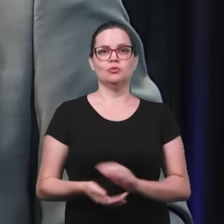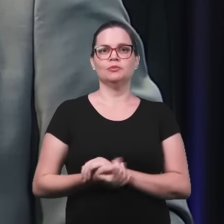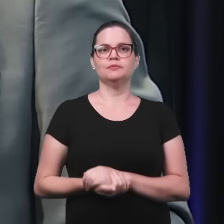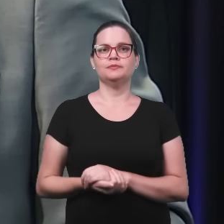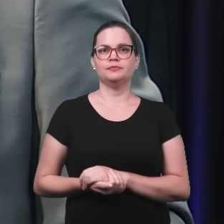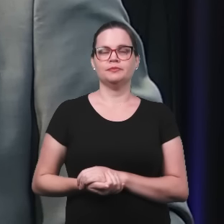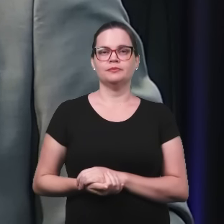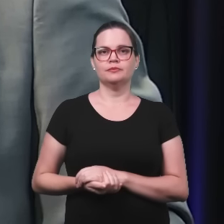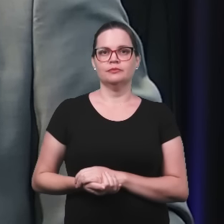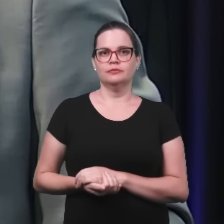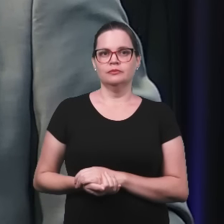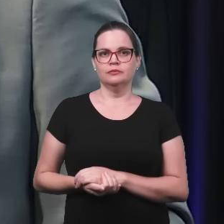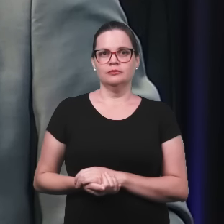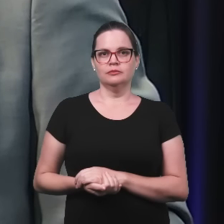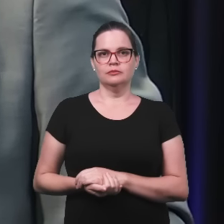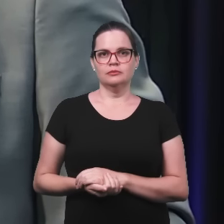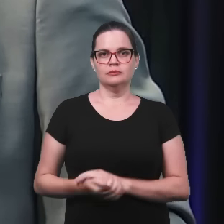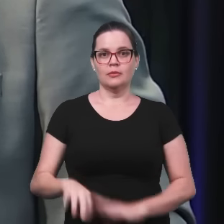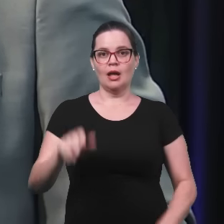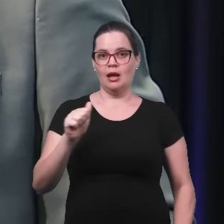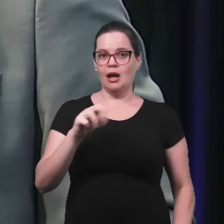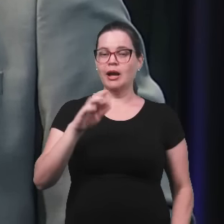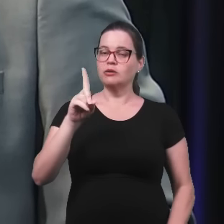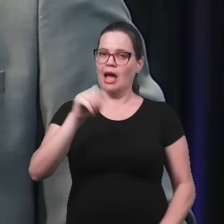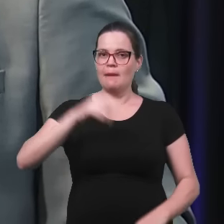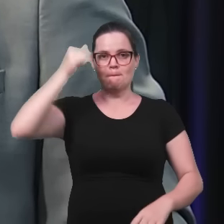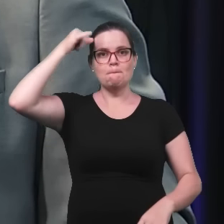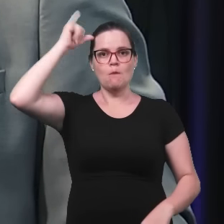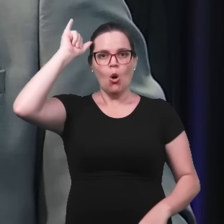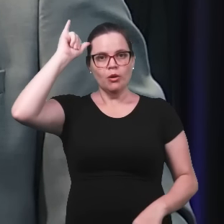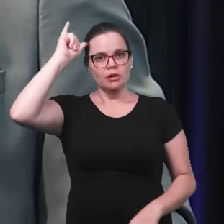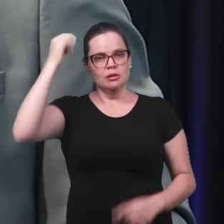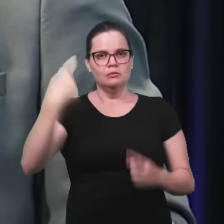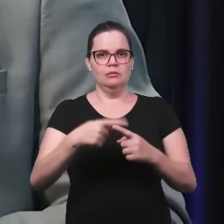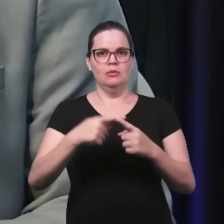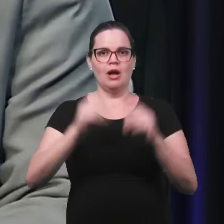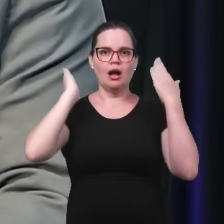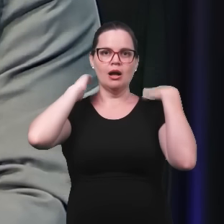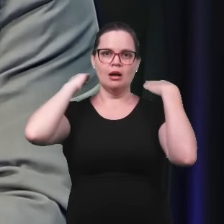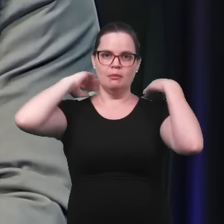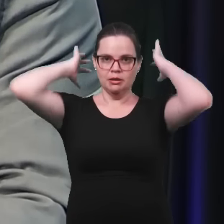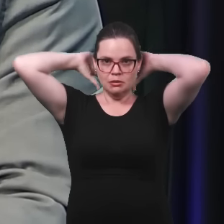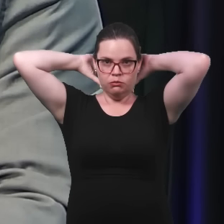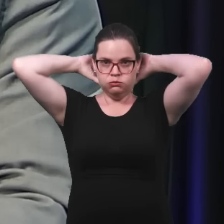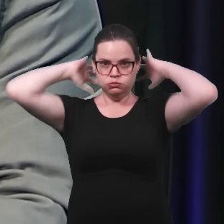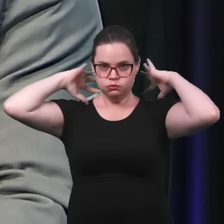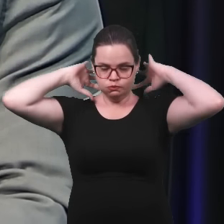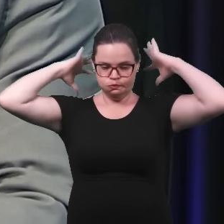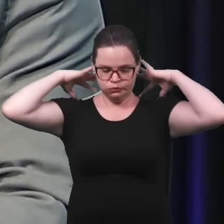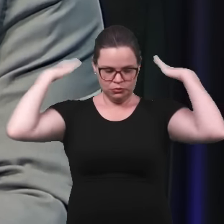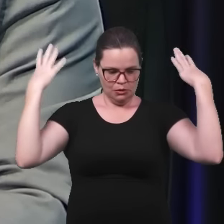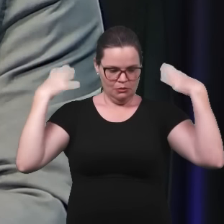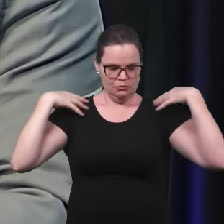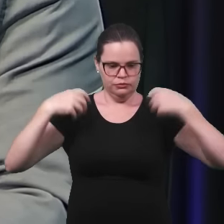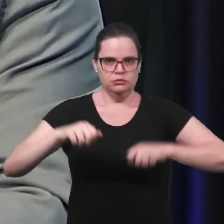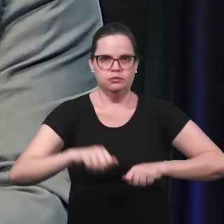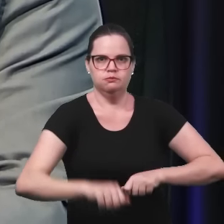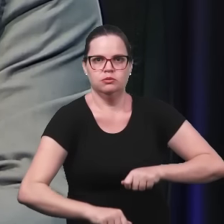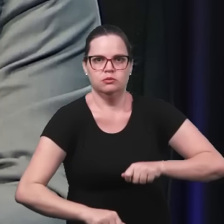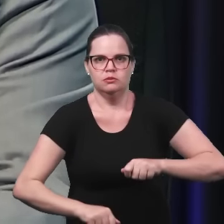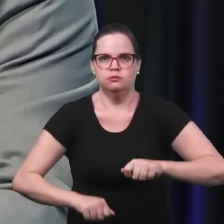o arado normalmente ele era puxado por bois, né? E quando a pessoa está arando a terra, ele